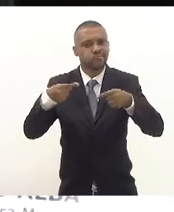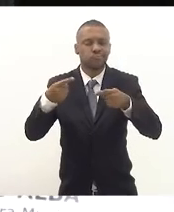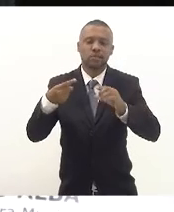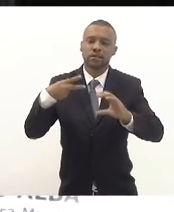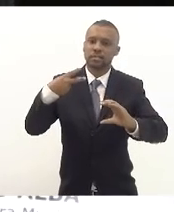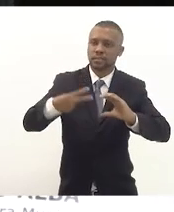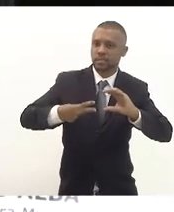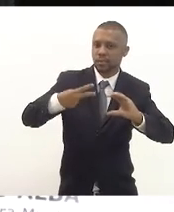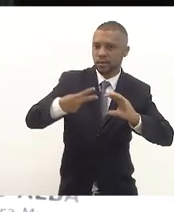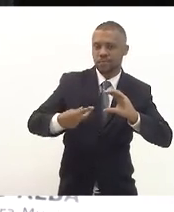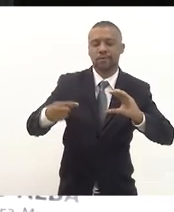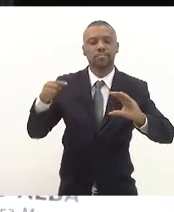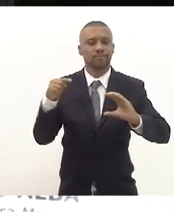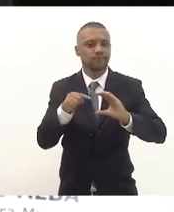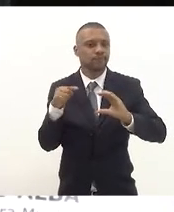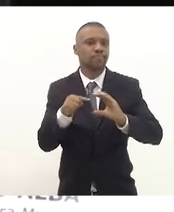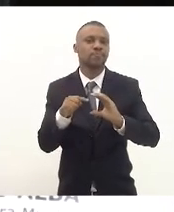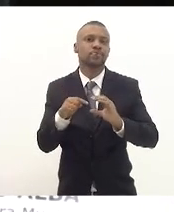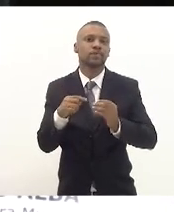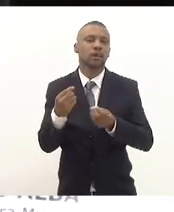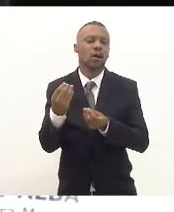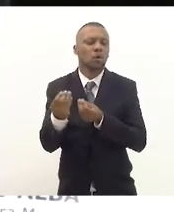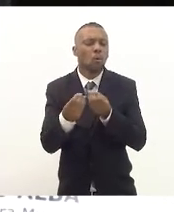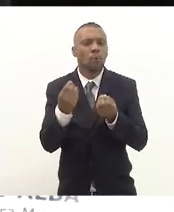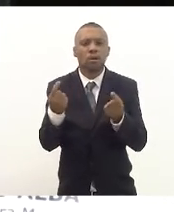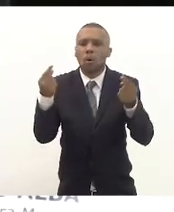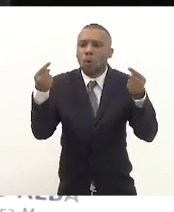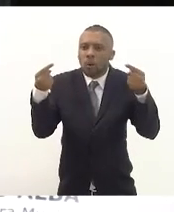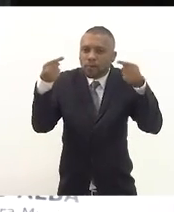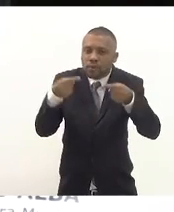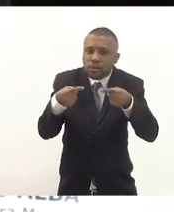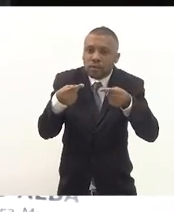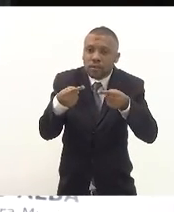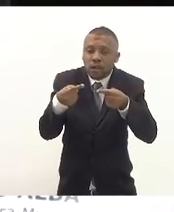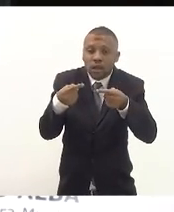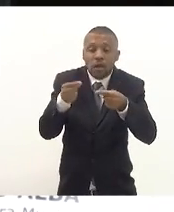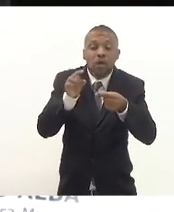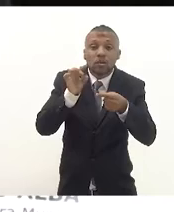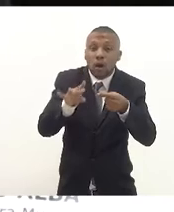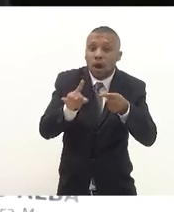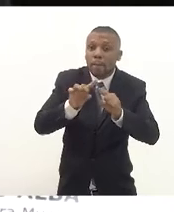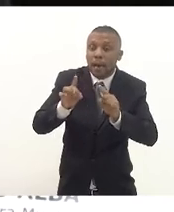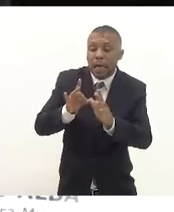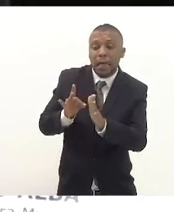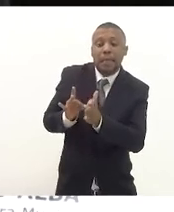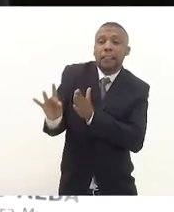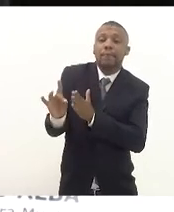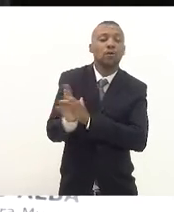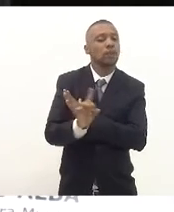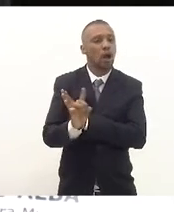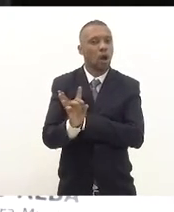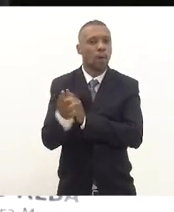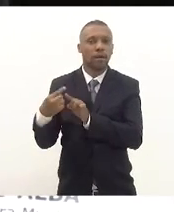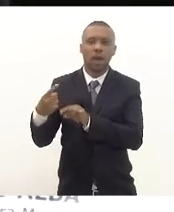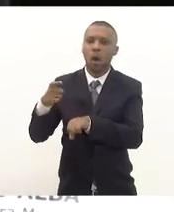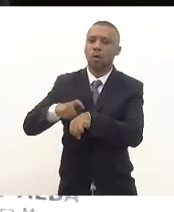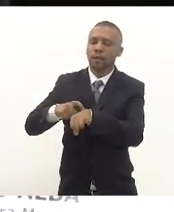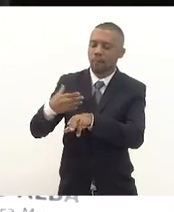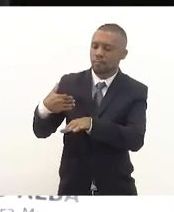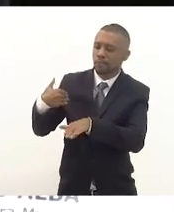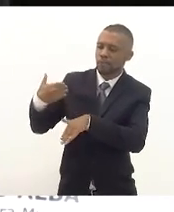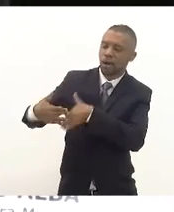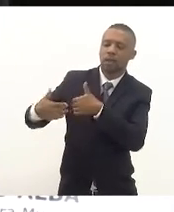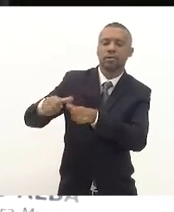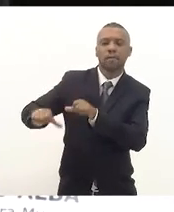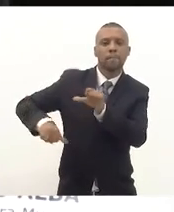vereadores é como como um adversário mas nunca inimigo porque daqui é o tempo passa as coisas mudam